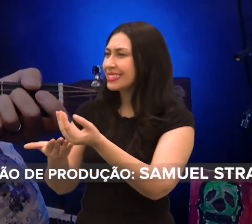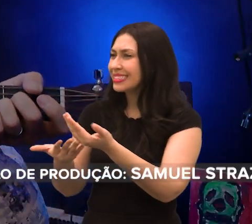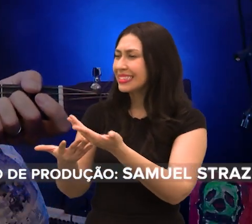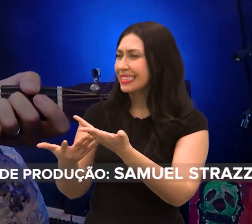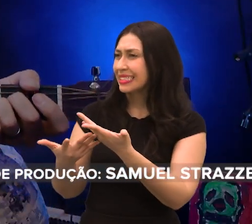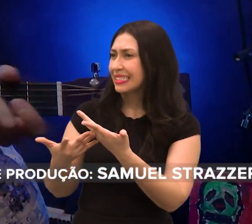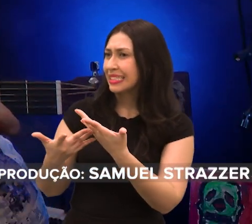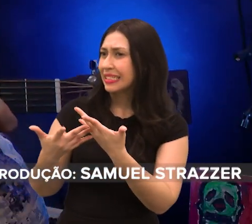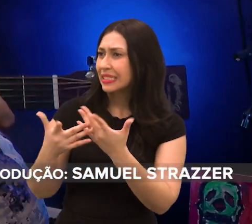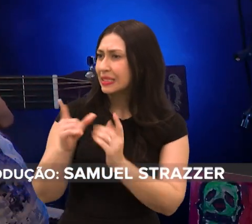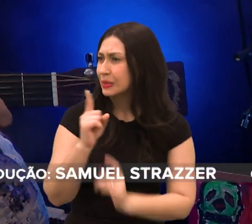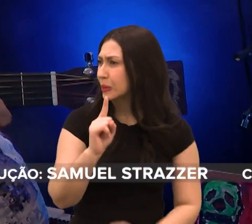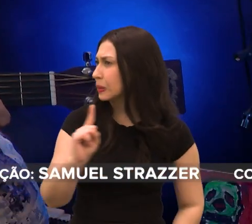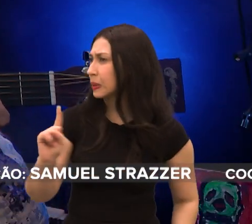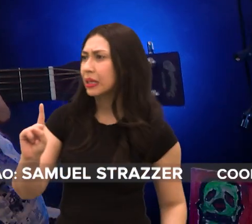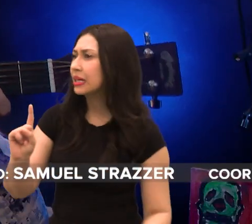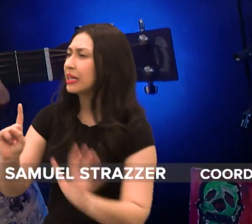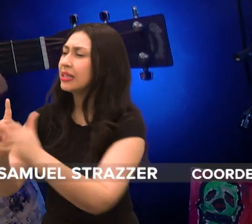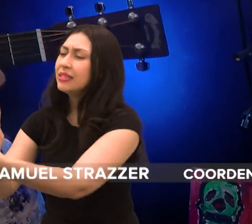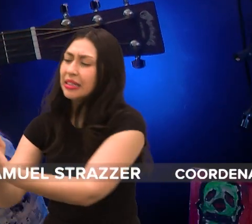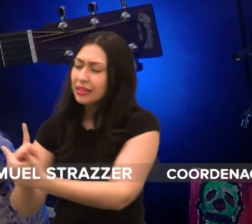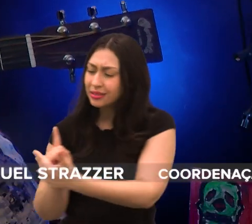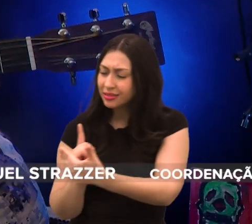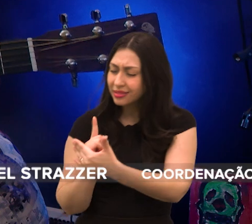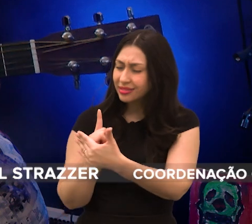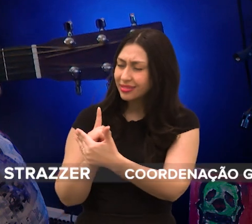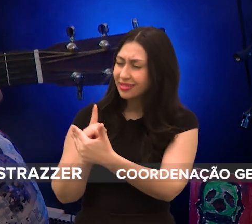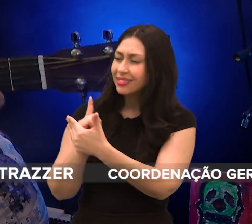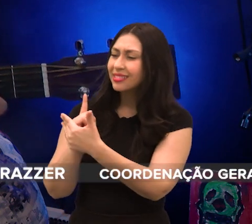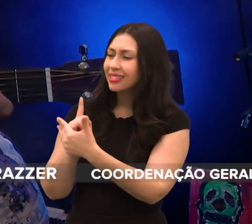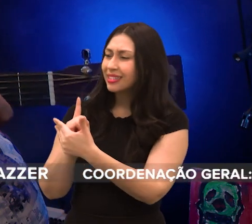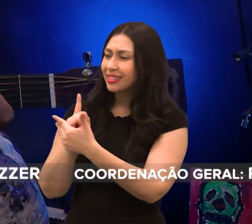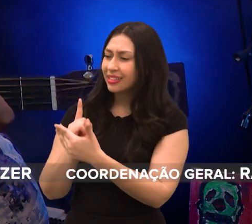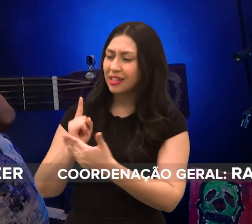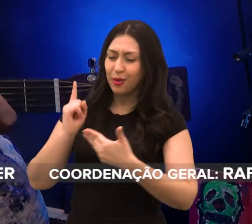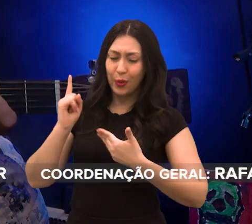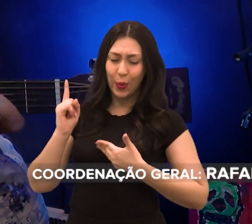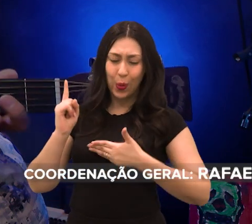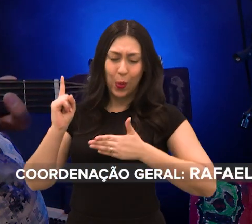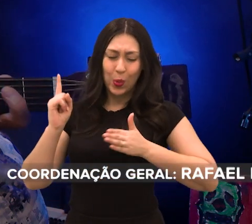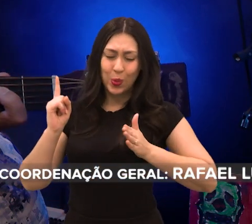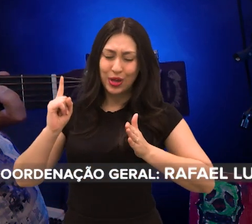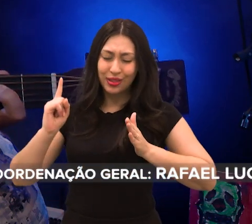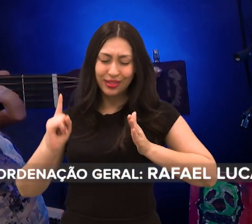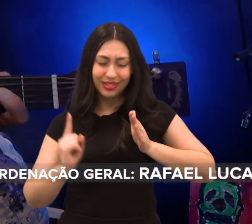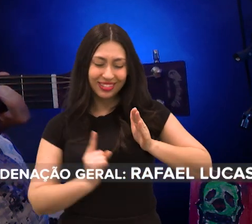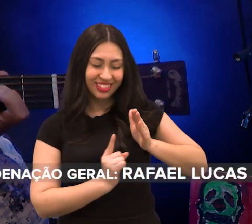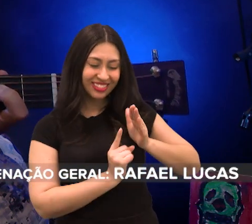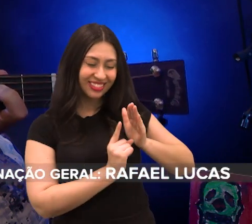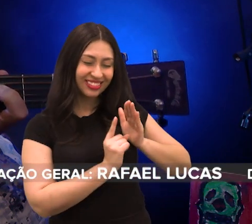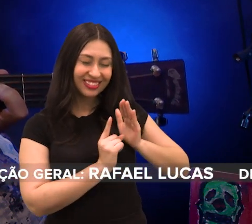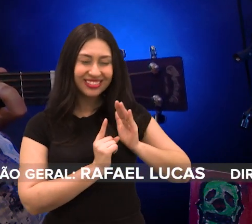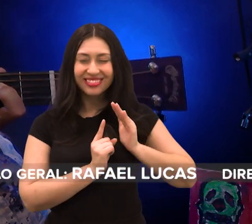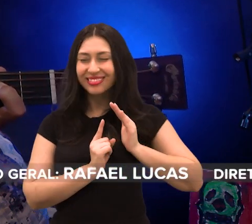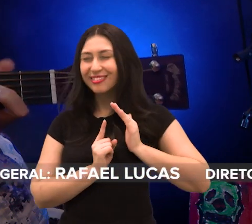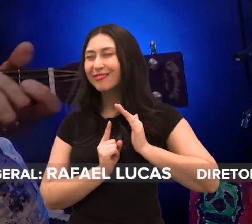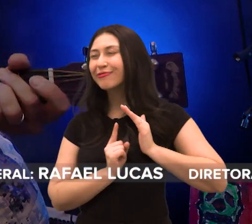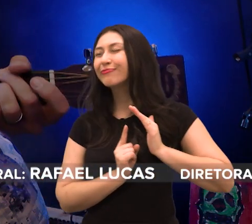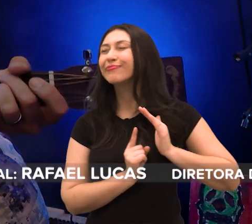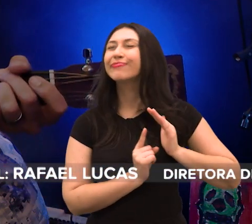Não vou deixar fechar a porta que em mim você abriu.